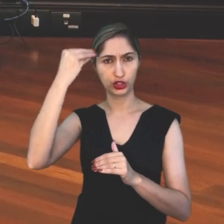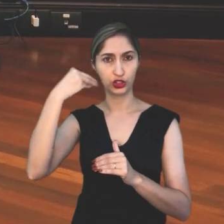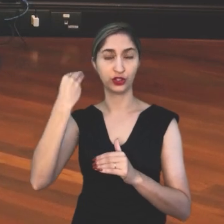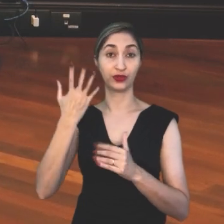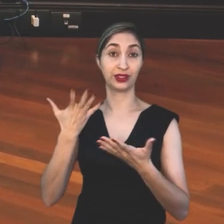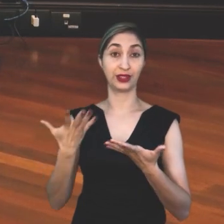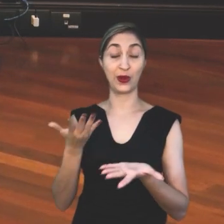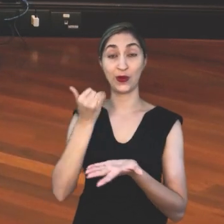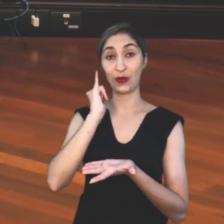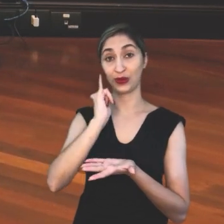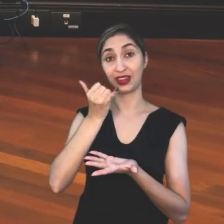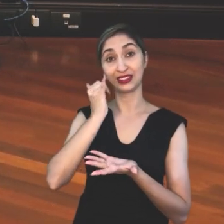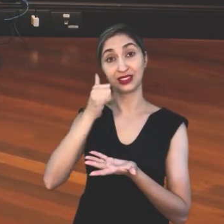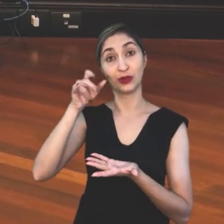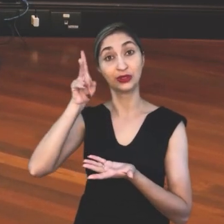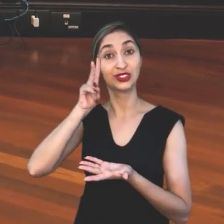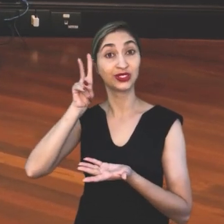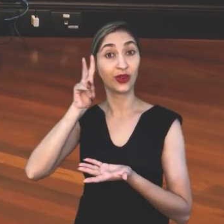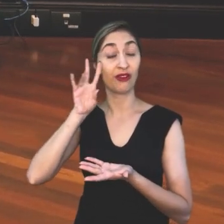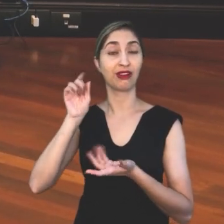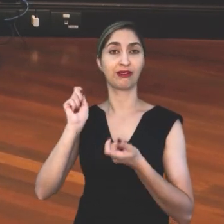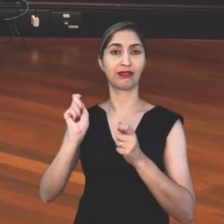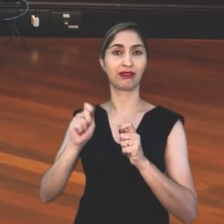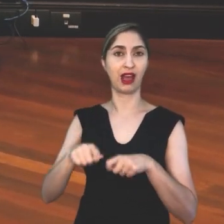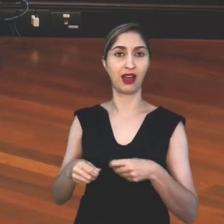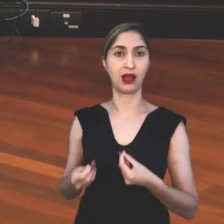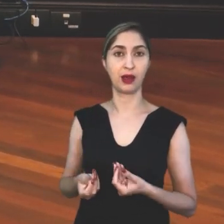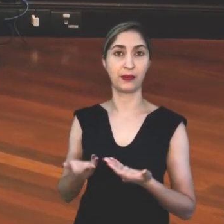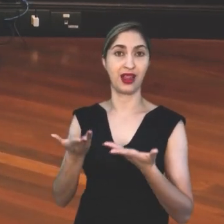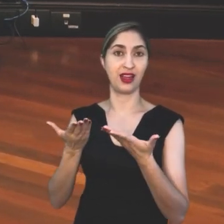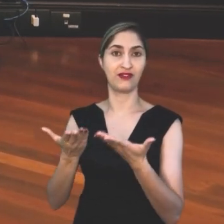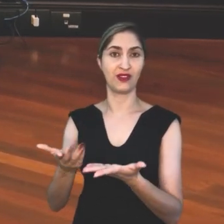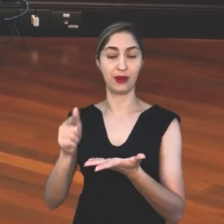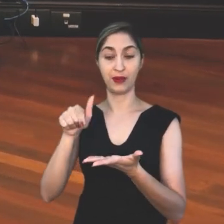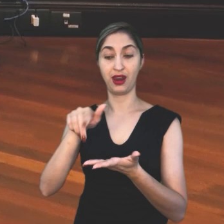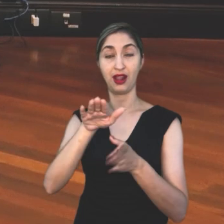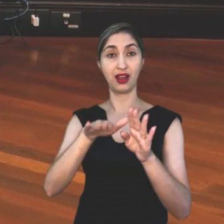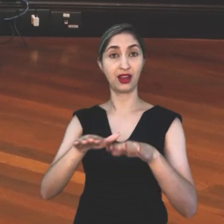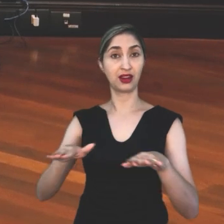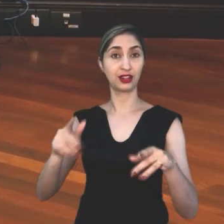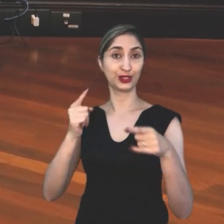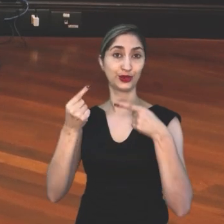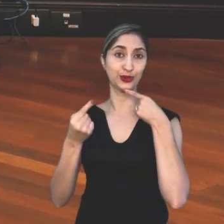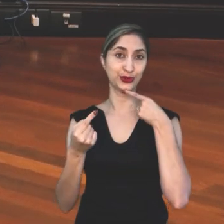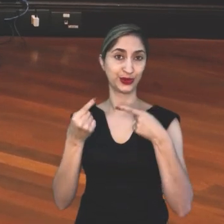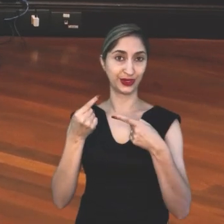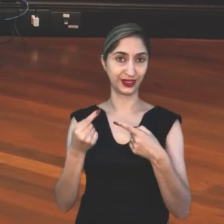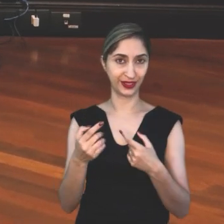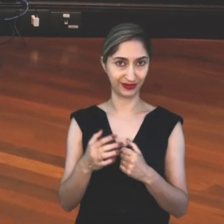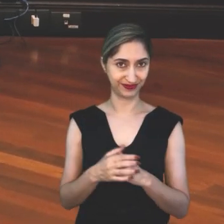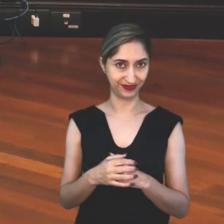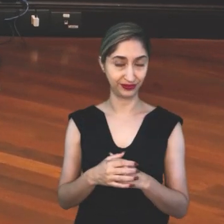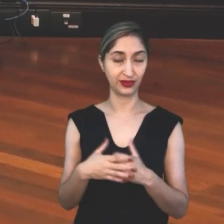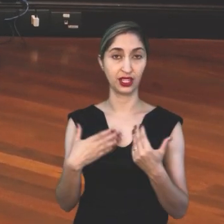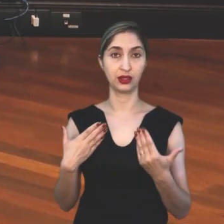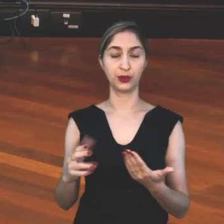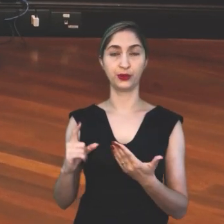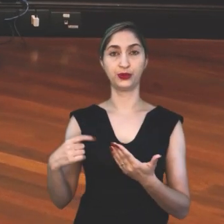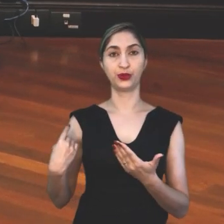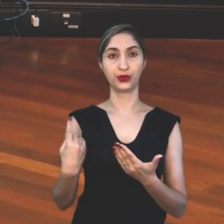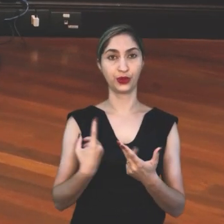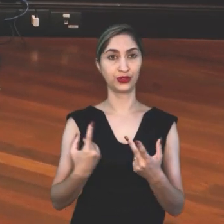por exemplo, na escola nesse momento. Então, a contação de história é um recurso pedagógico escolhido para levar